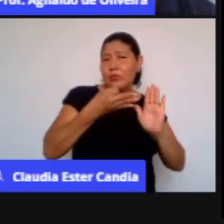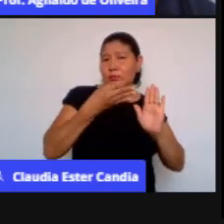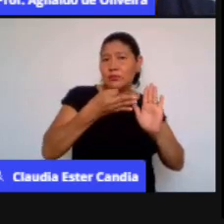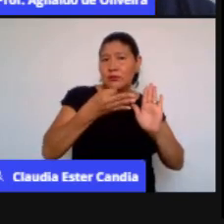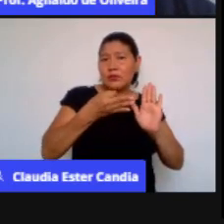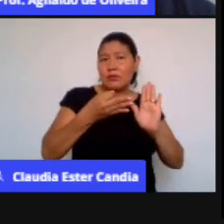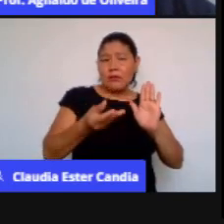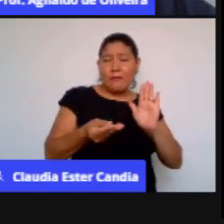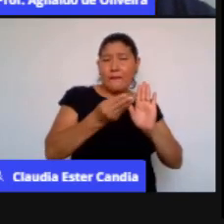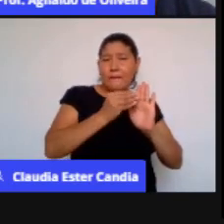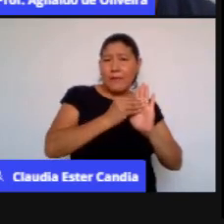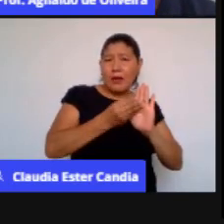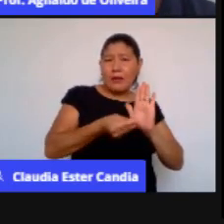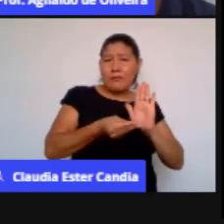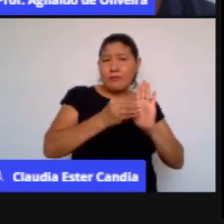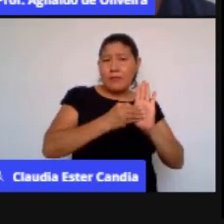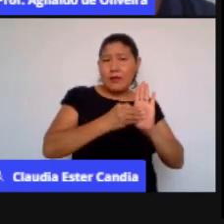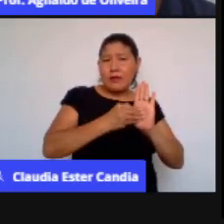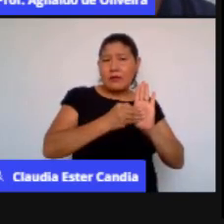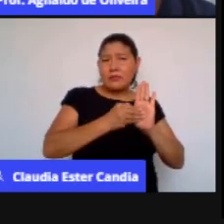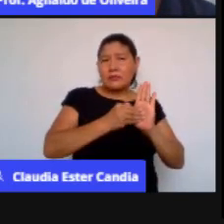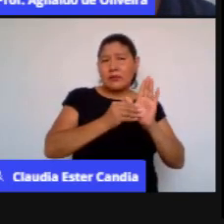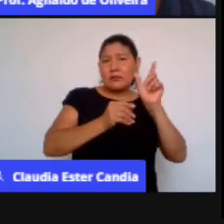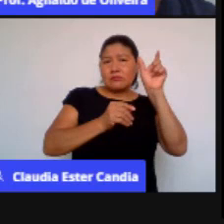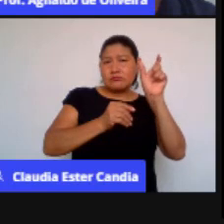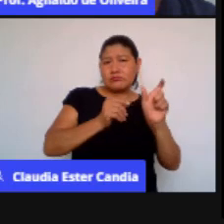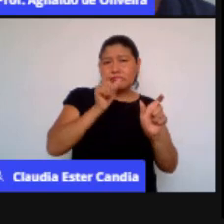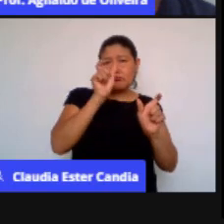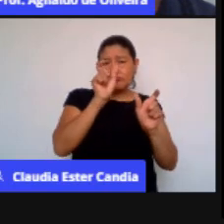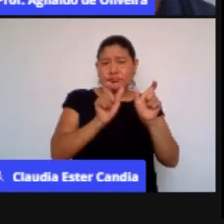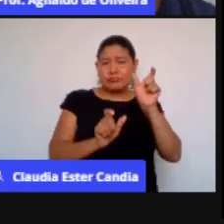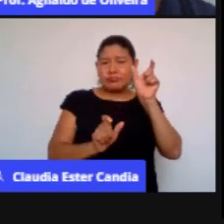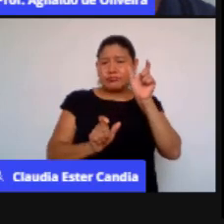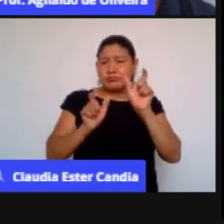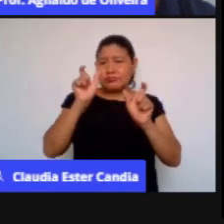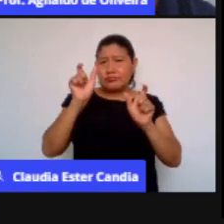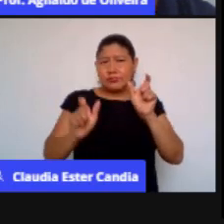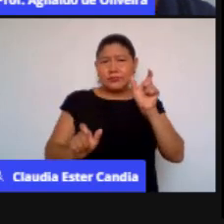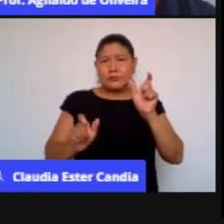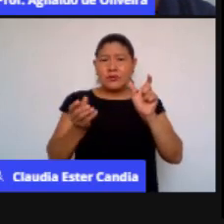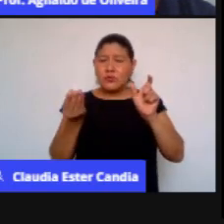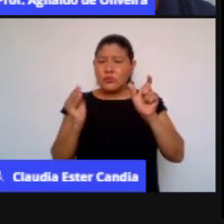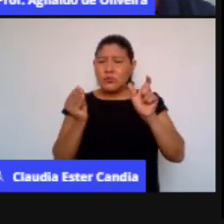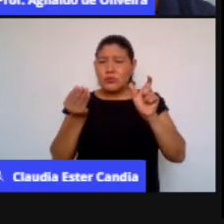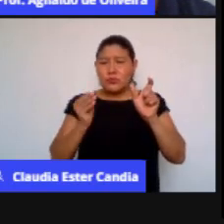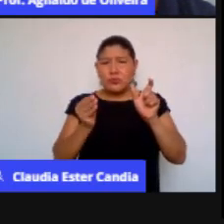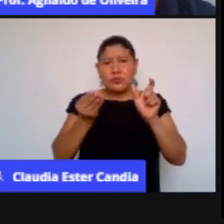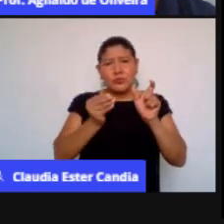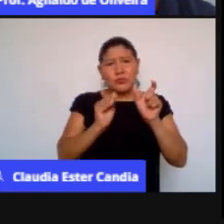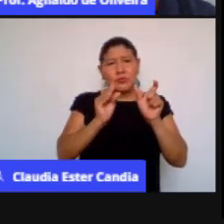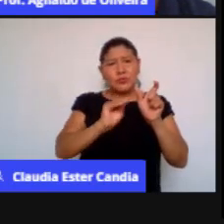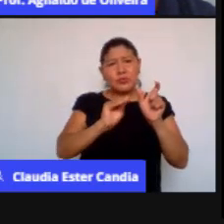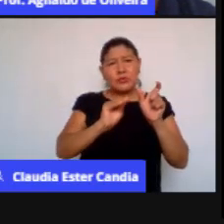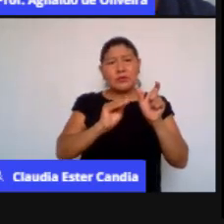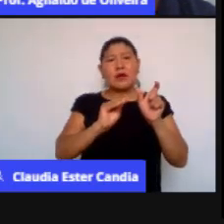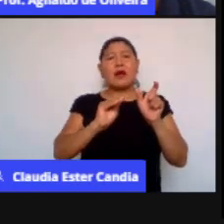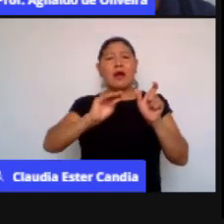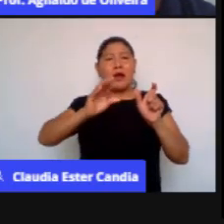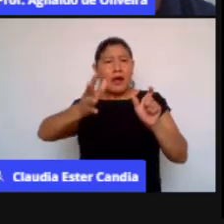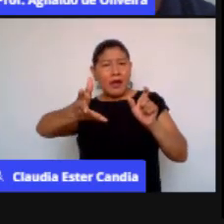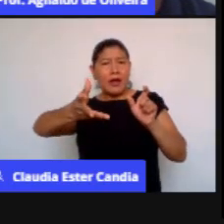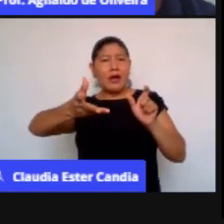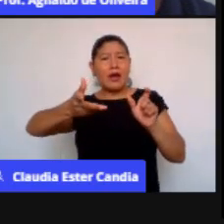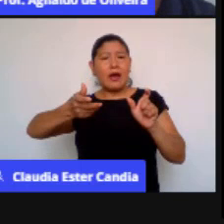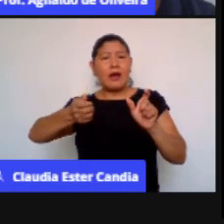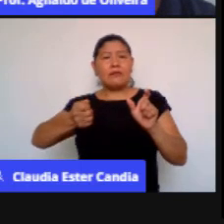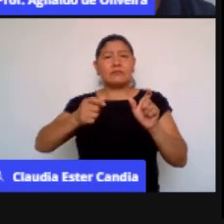Então, no bloco que a gente está chamando as unidades temáticas. Então, a gente reuniu todas as habilidades de números, né? E aí a gente